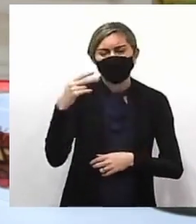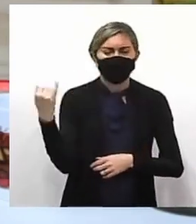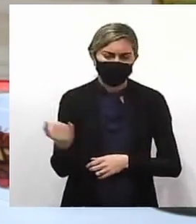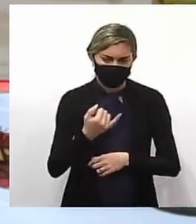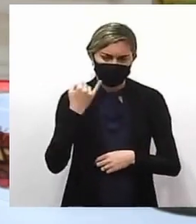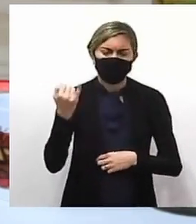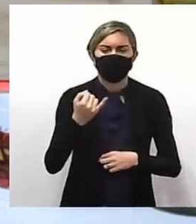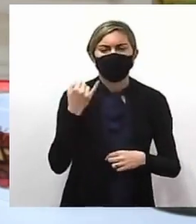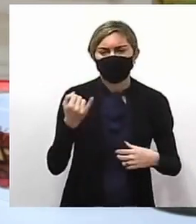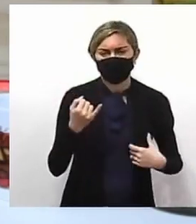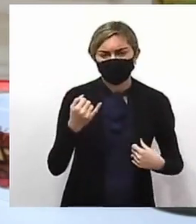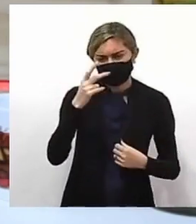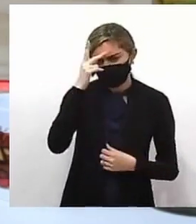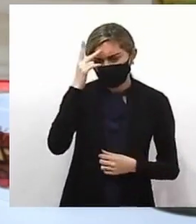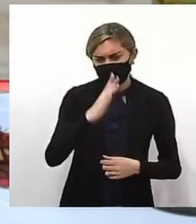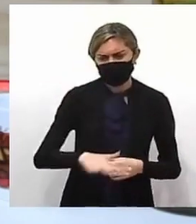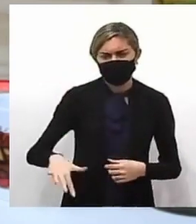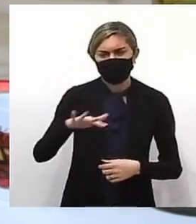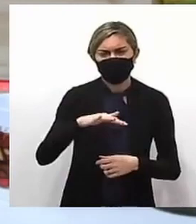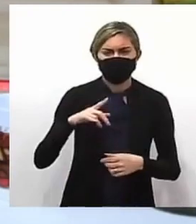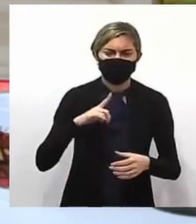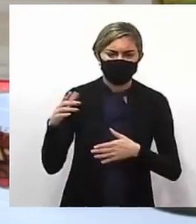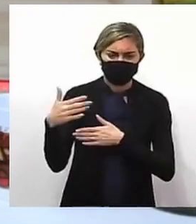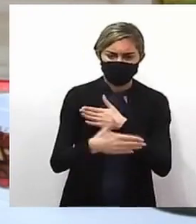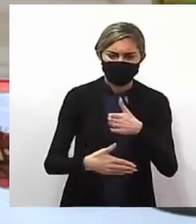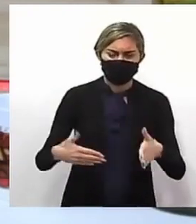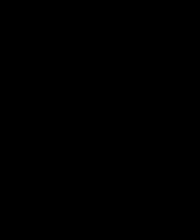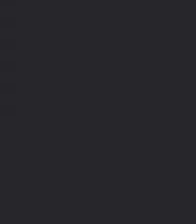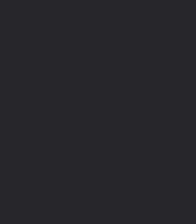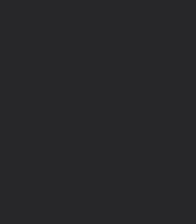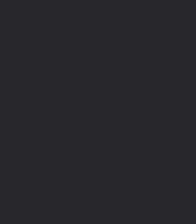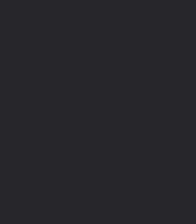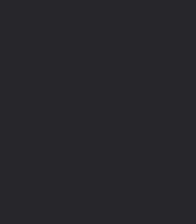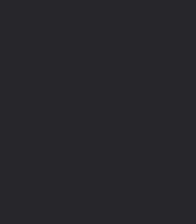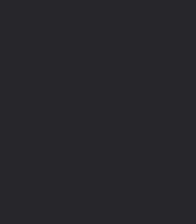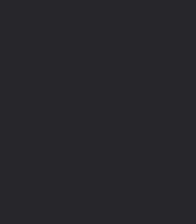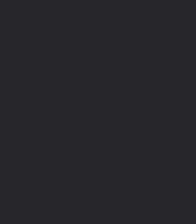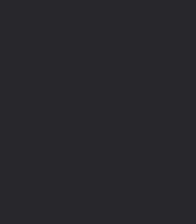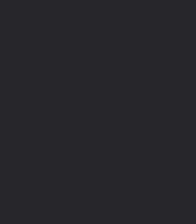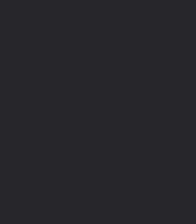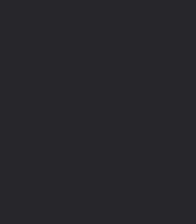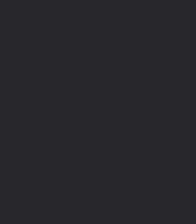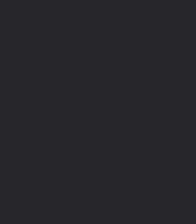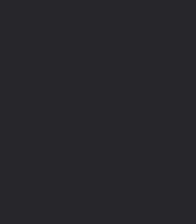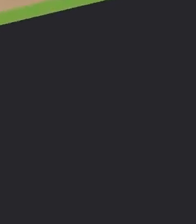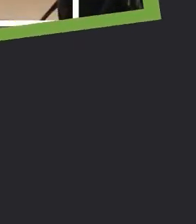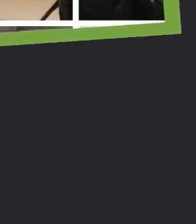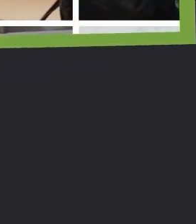importante que as pessoas pudessem ter acesso a isso.